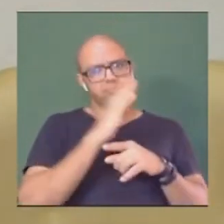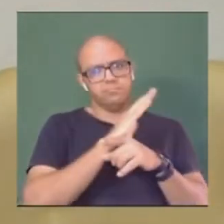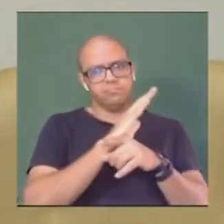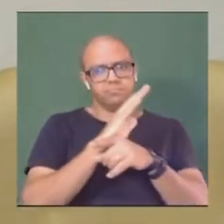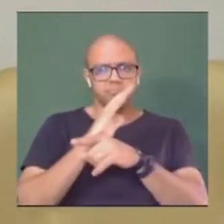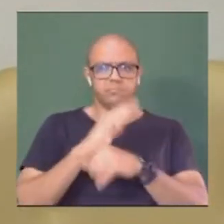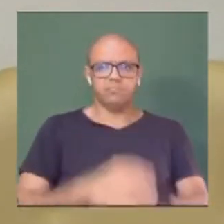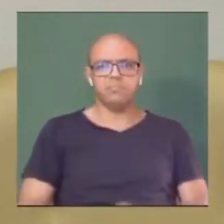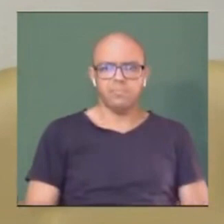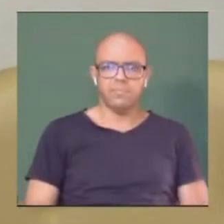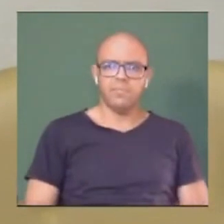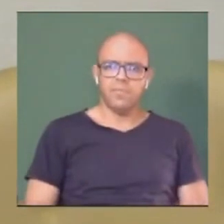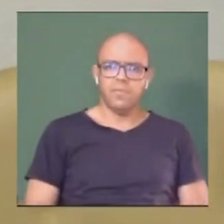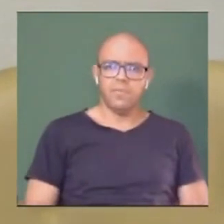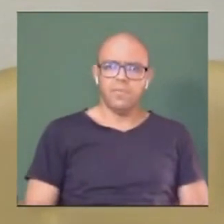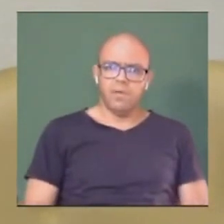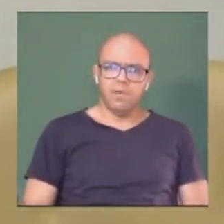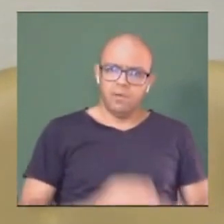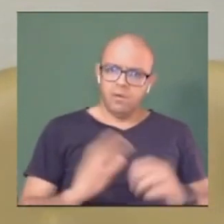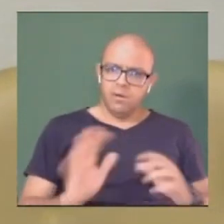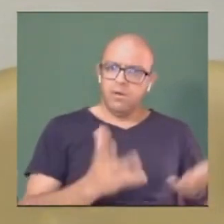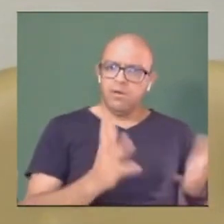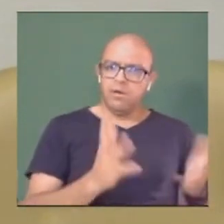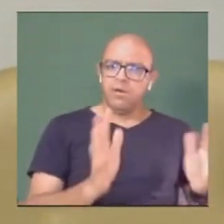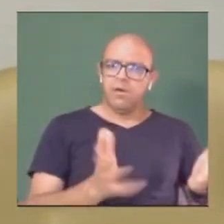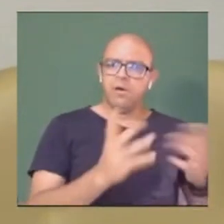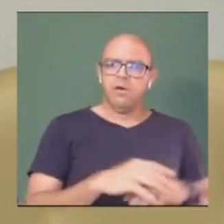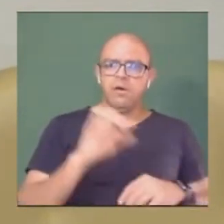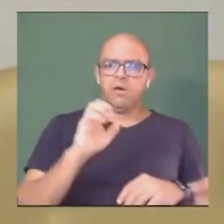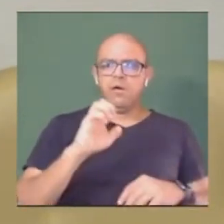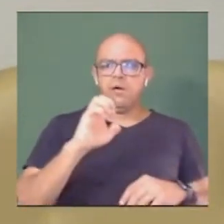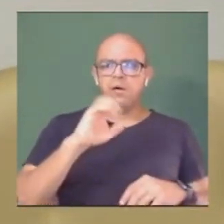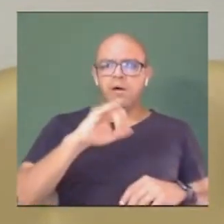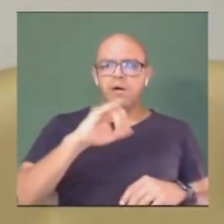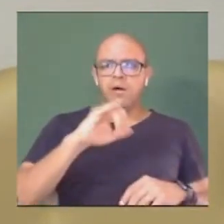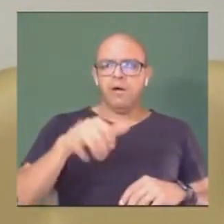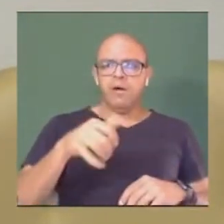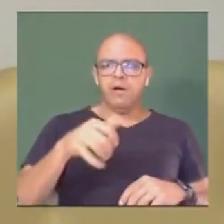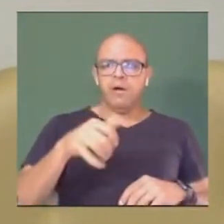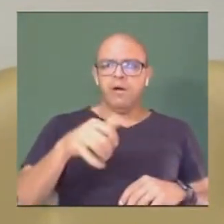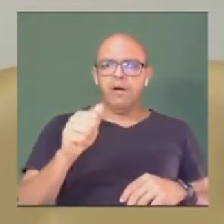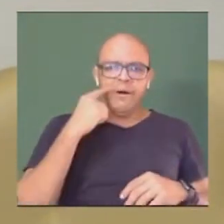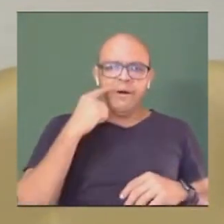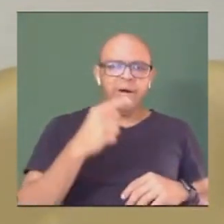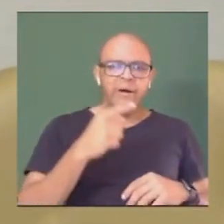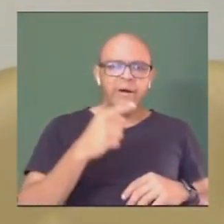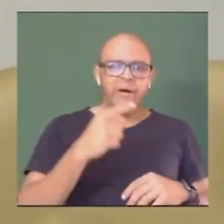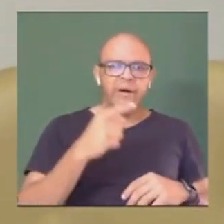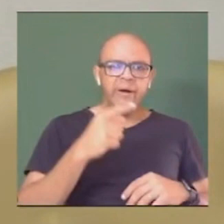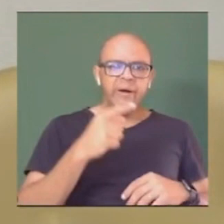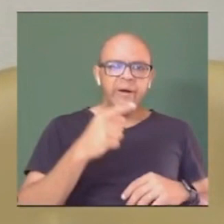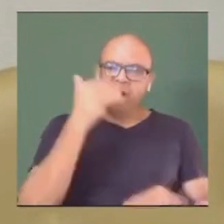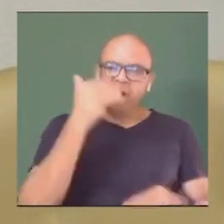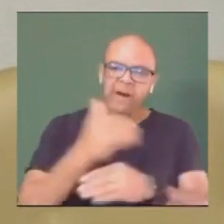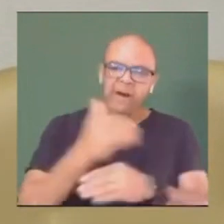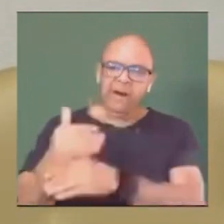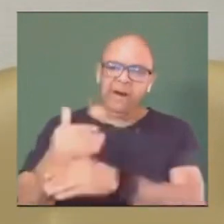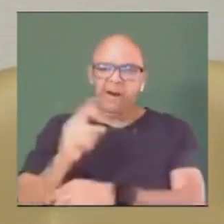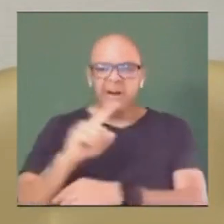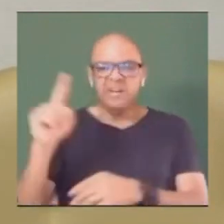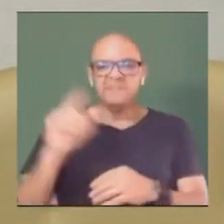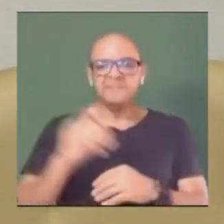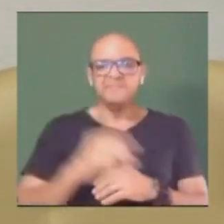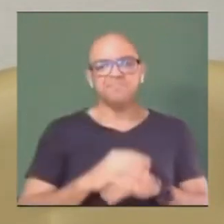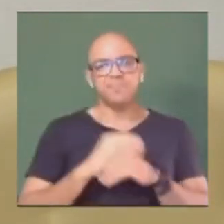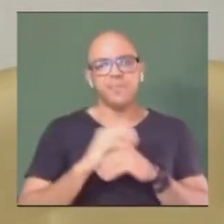incentivar no caso da Eja incentivar as drz que não não fechem as unidades de Educação de Jovens e Adultos mas que